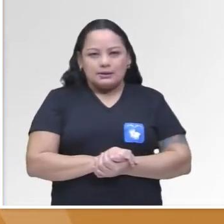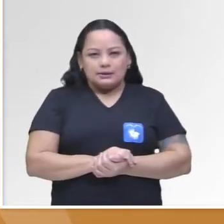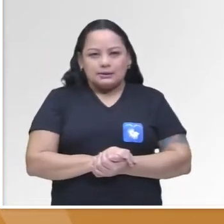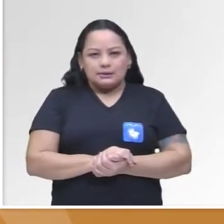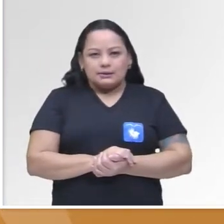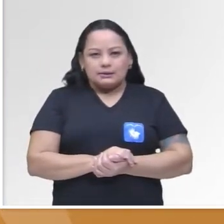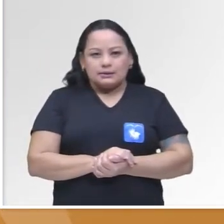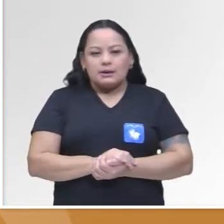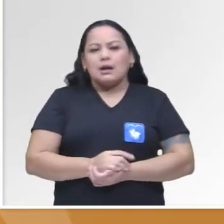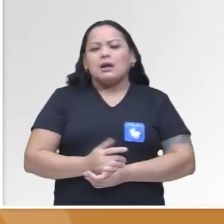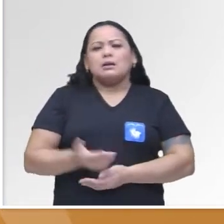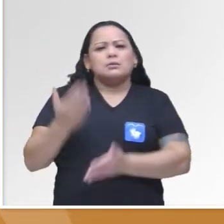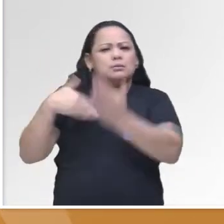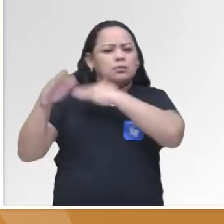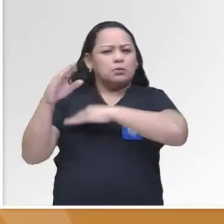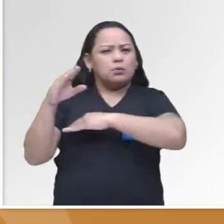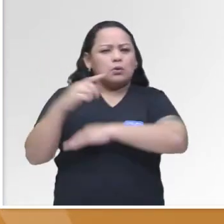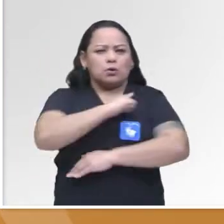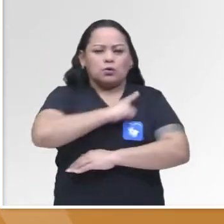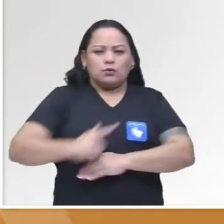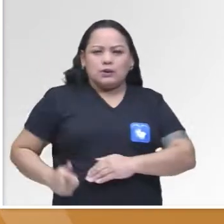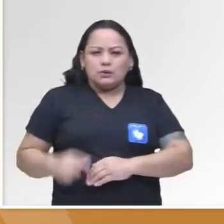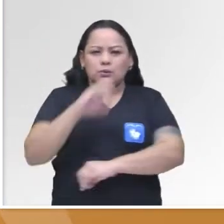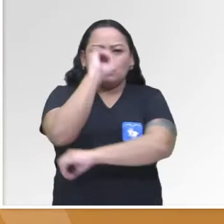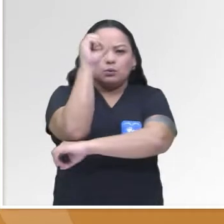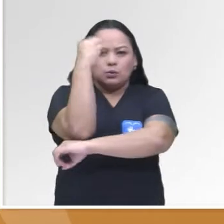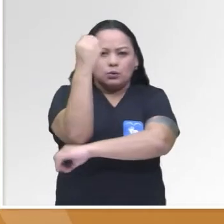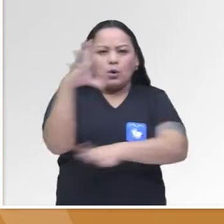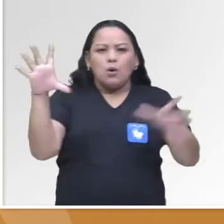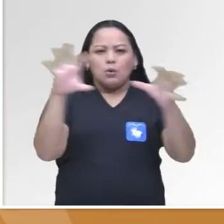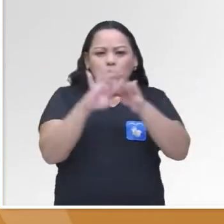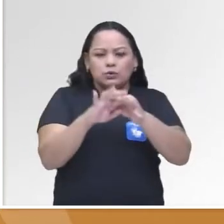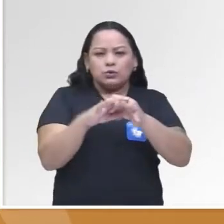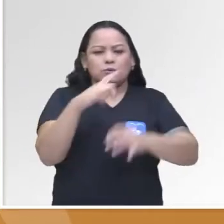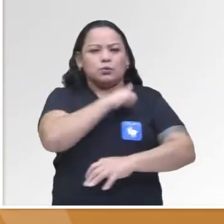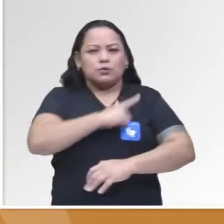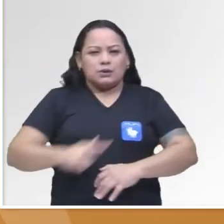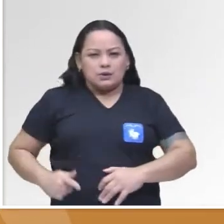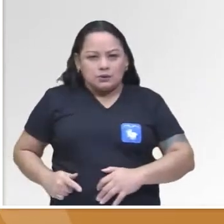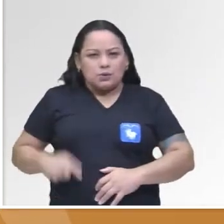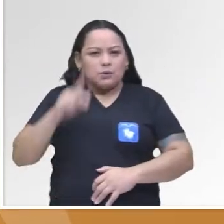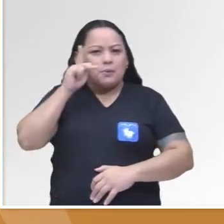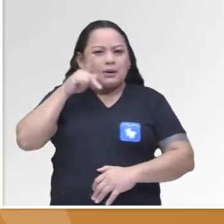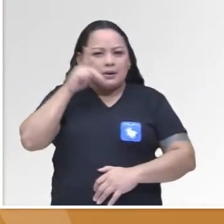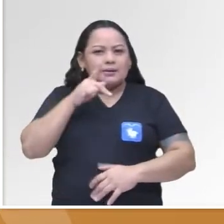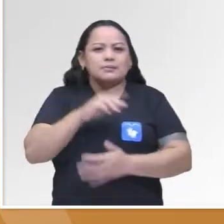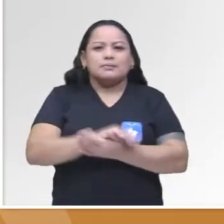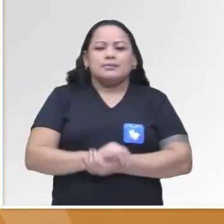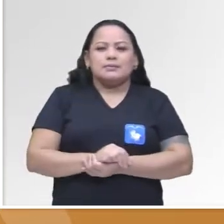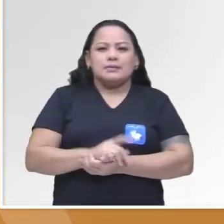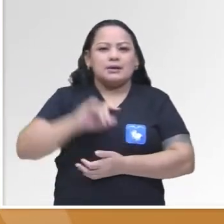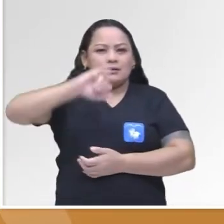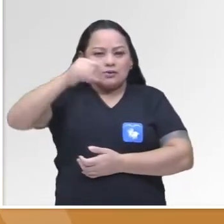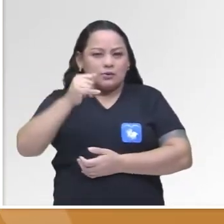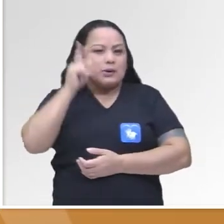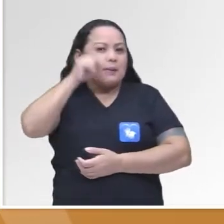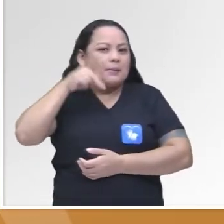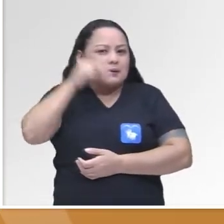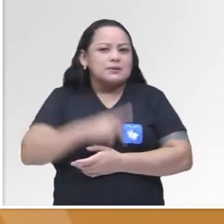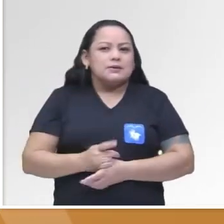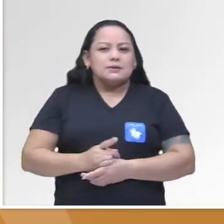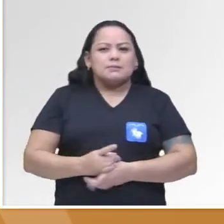Foi governador do Rio Grande do Sul. Uniu-se ao governador da Paraíba, João Pessoa, a fim de concorrer às eleições